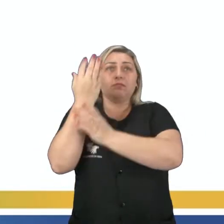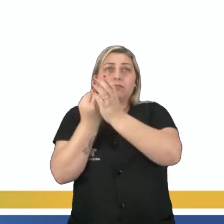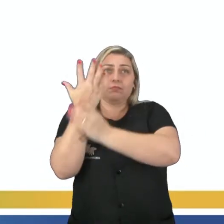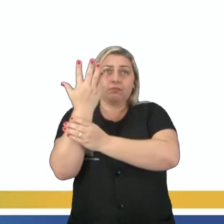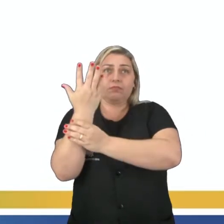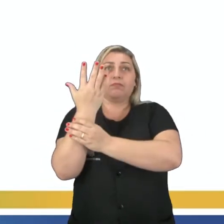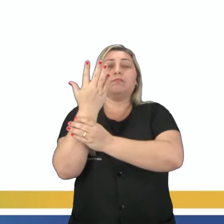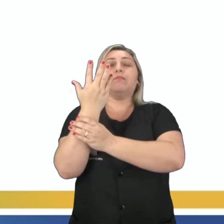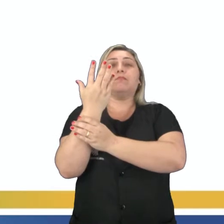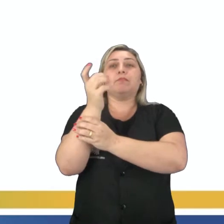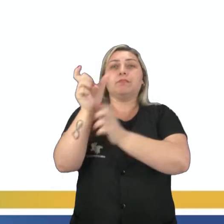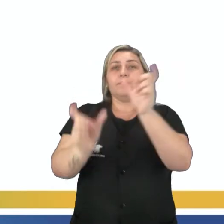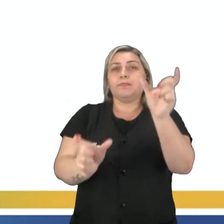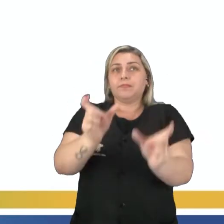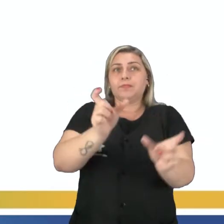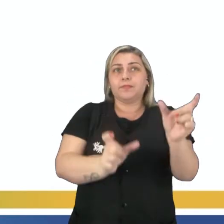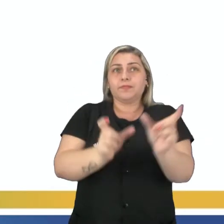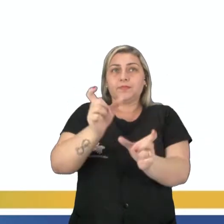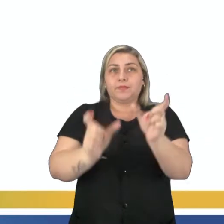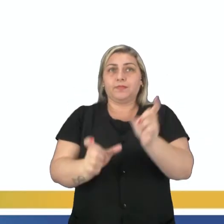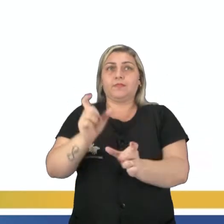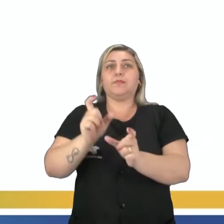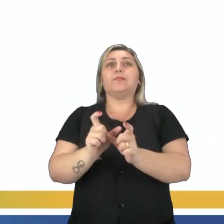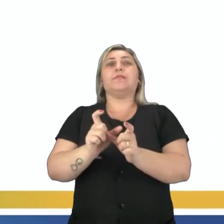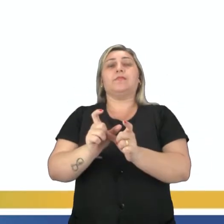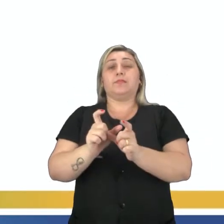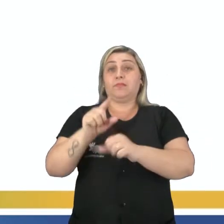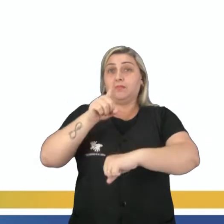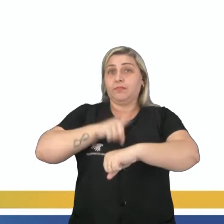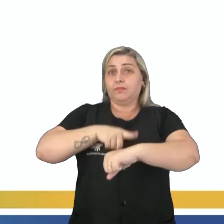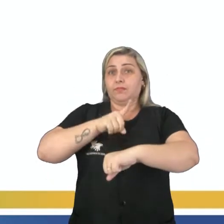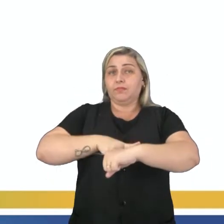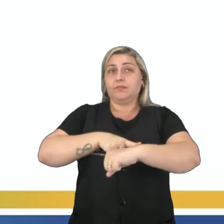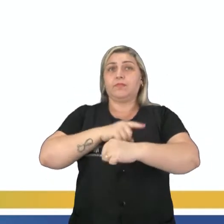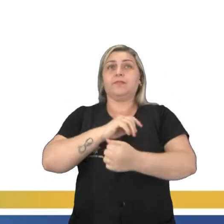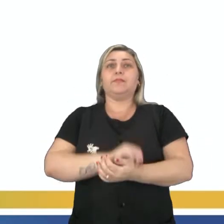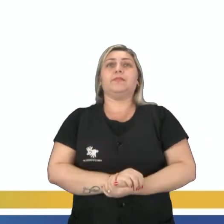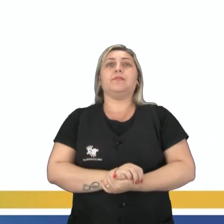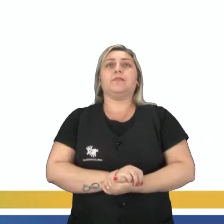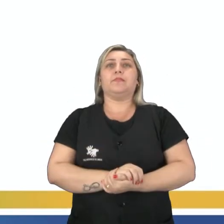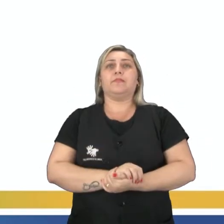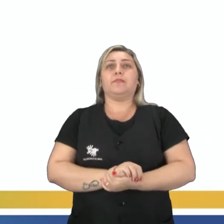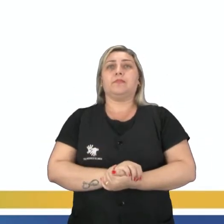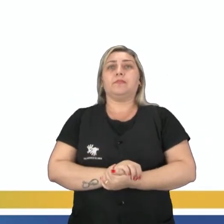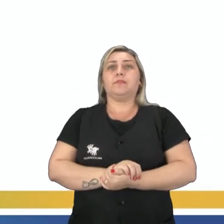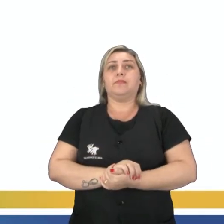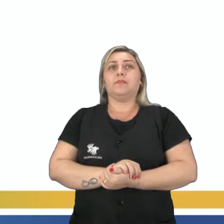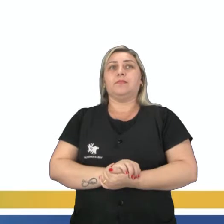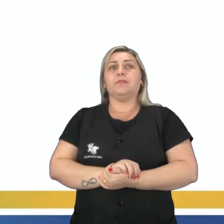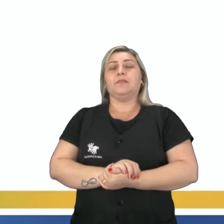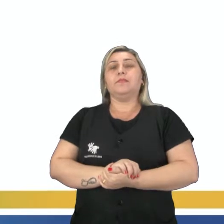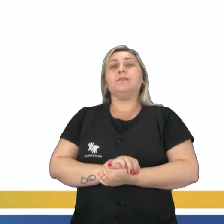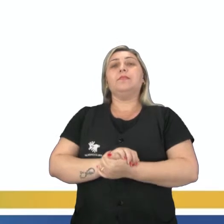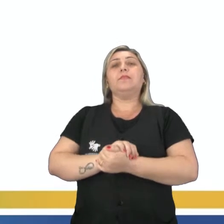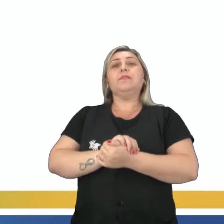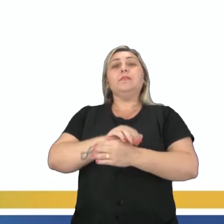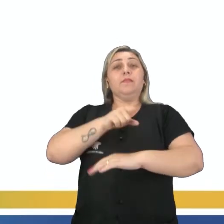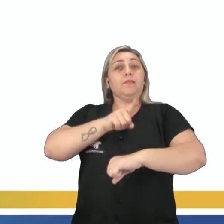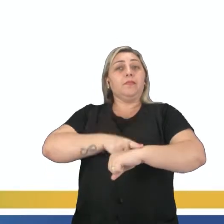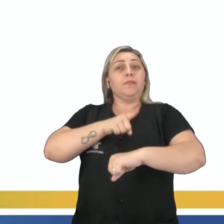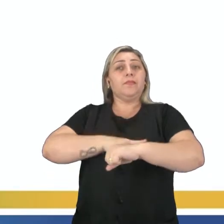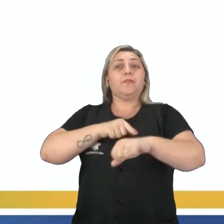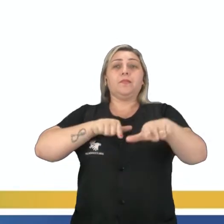mediante o modo de produção que o ser humano desenvolveu através do tempo, tá? Que são os chamados regimes de